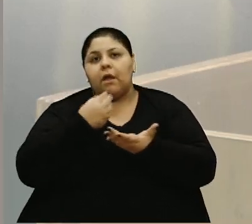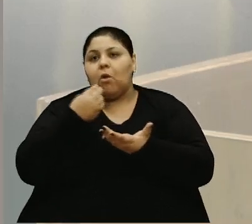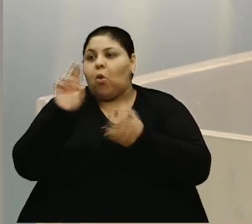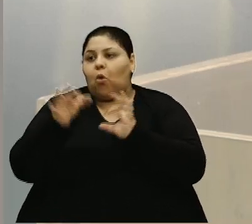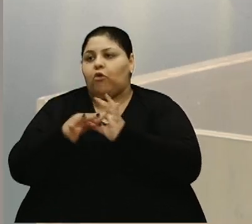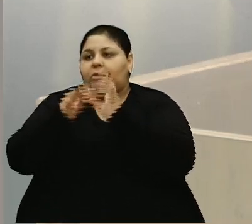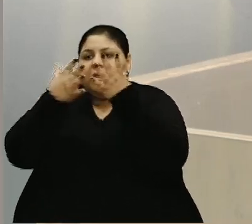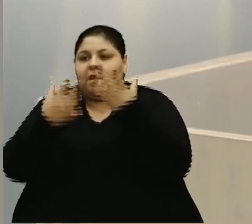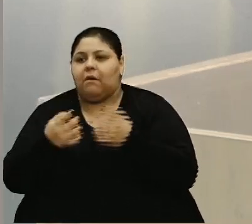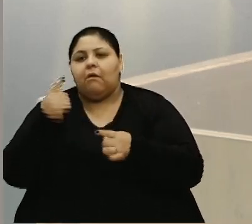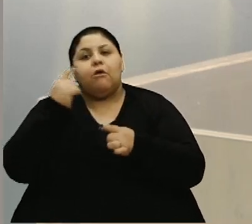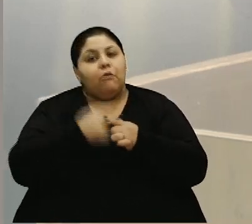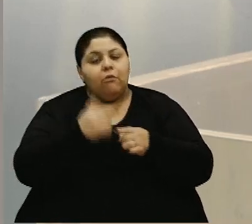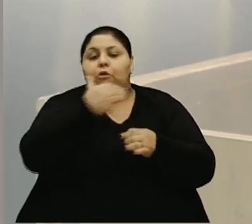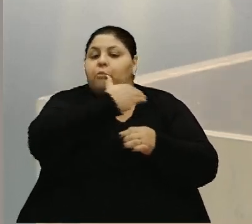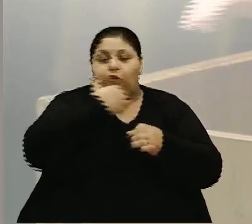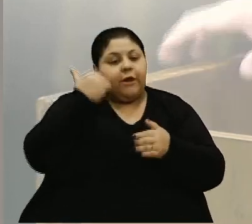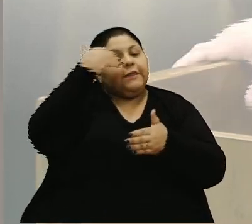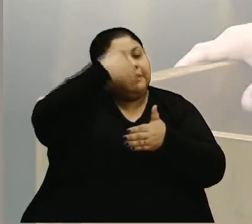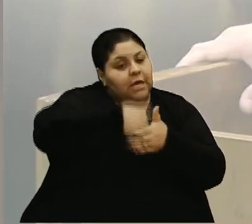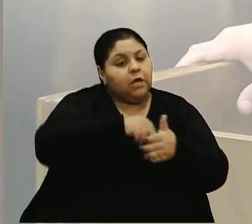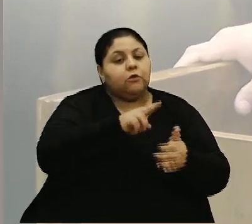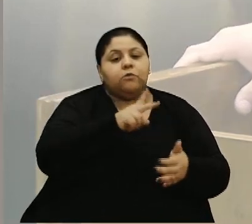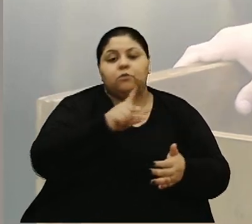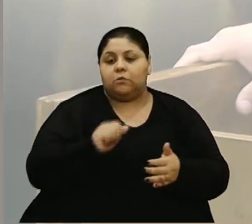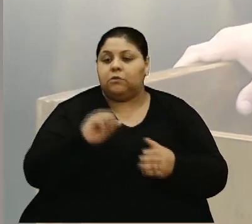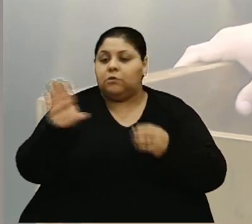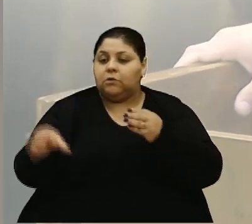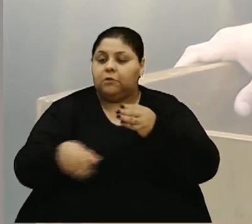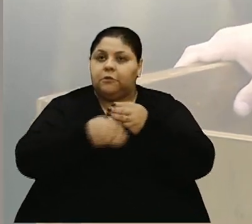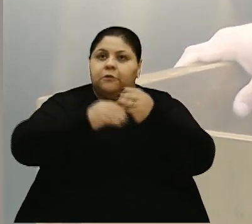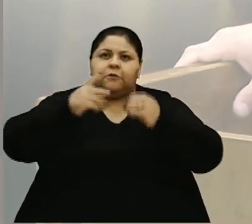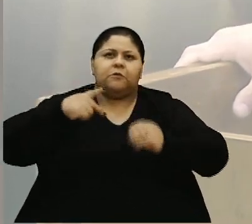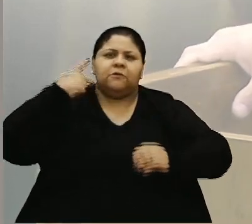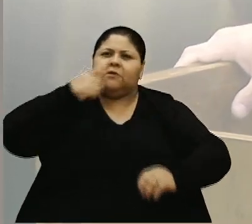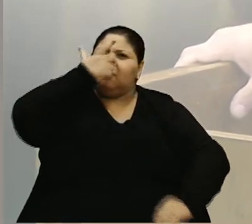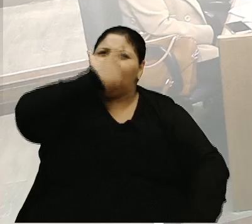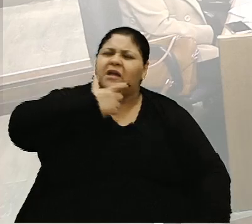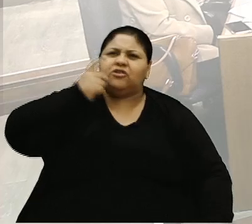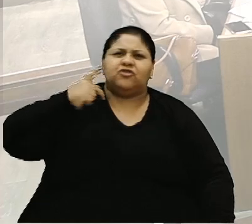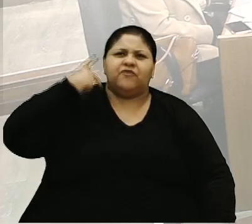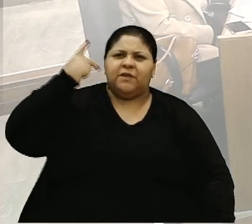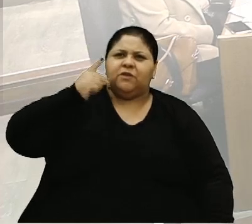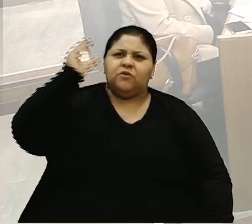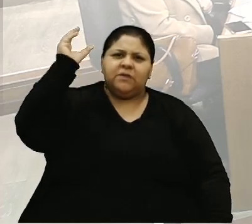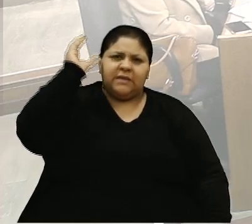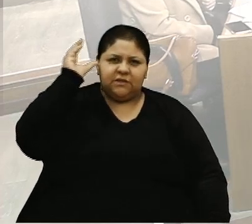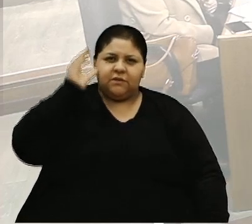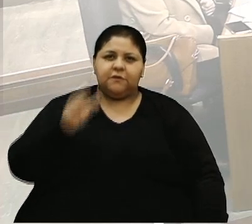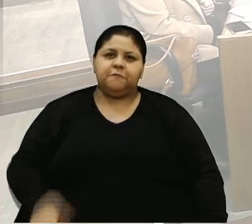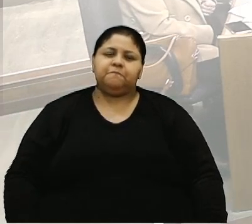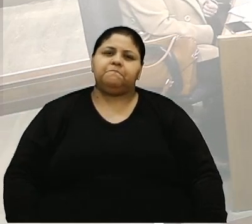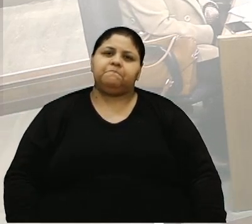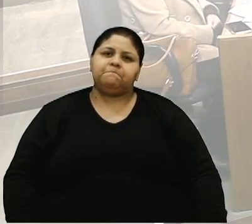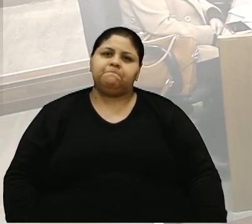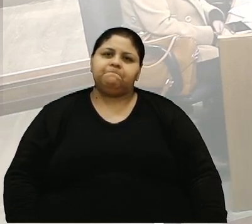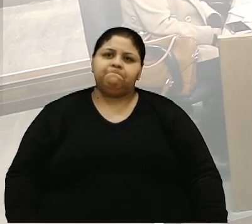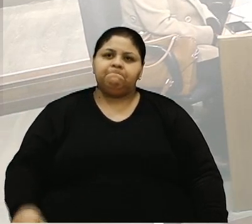Caso contrário, vai morrer nas UPA. O seu a parte, por gentileza, acho que foi o vereador Cadório primeiro. Vereador